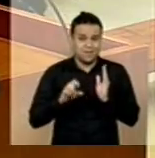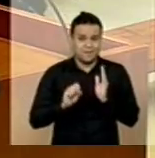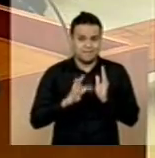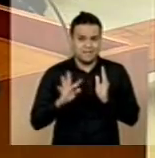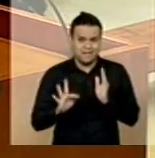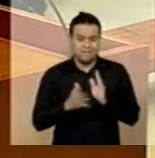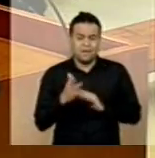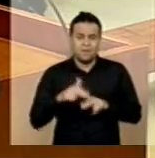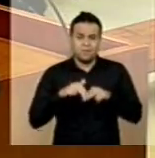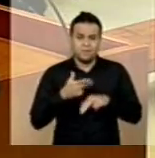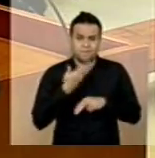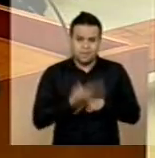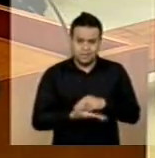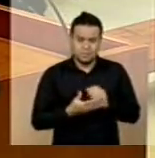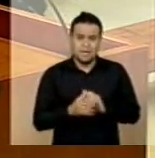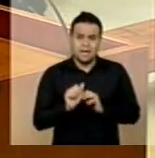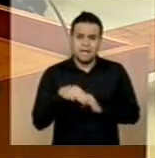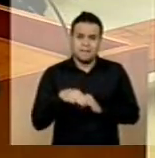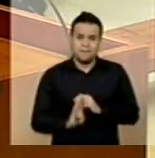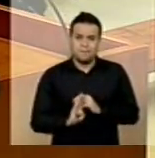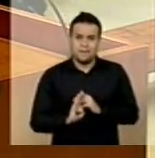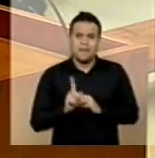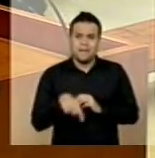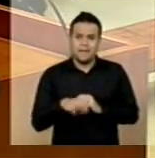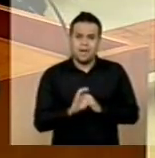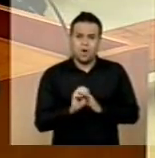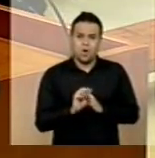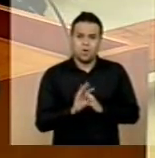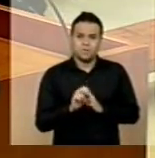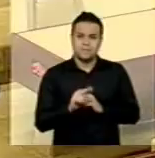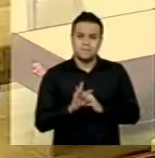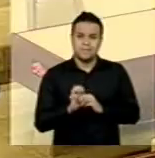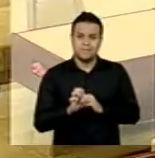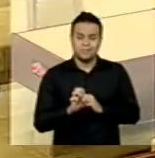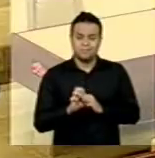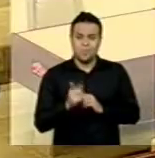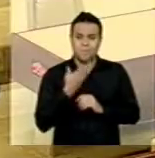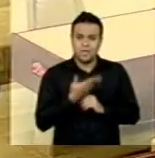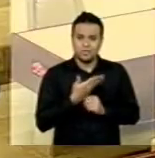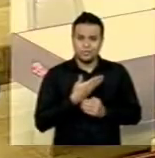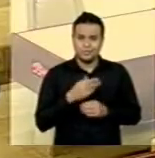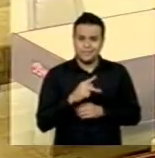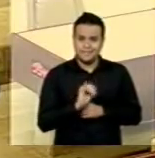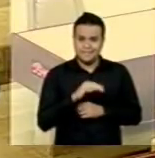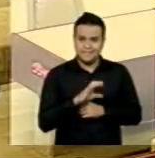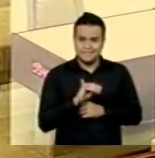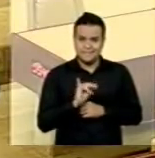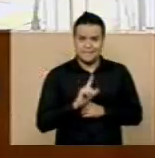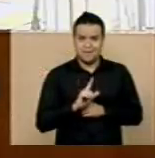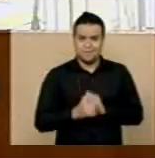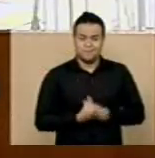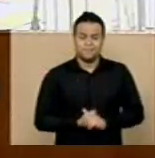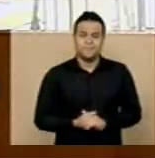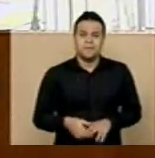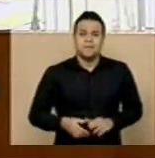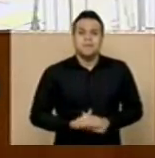MB seja concedida a cautelar, tal como constante do pedido inicial. Muito obrigado. Agradeço a Vossa Excelência. Convido